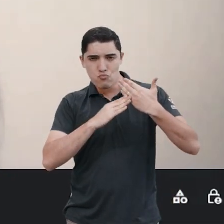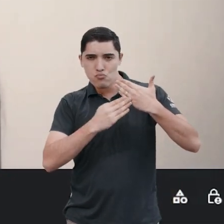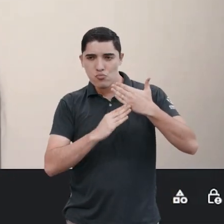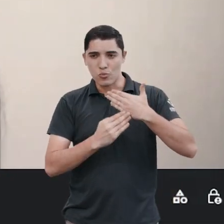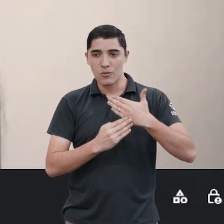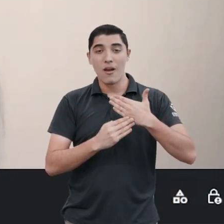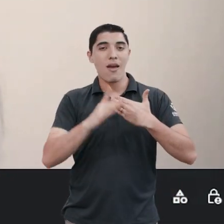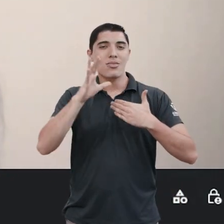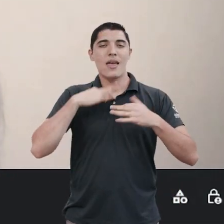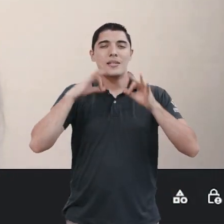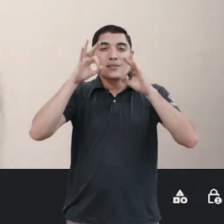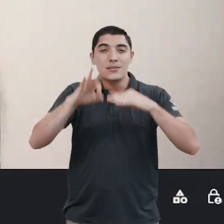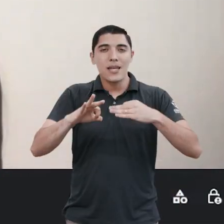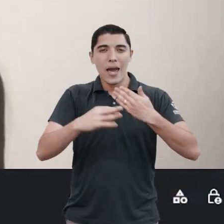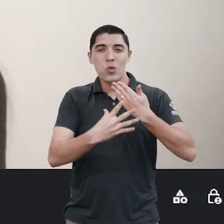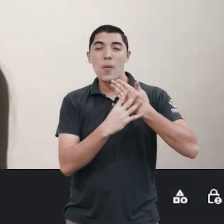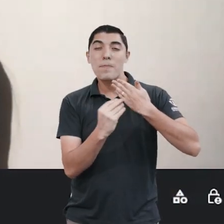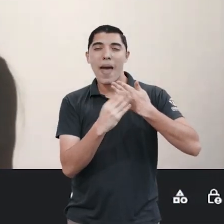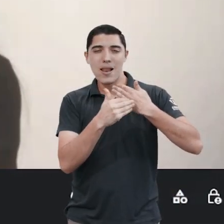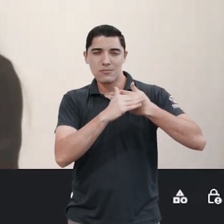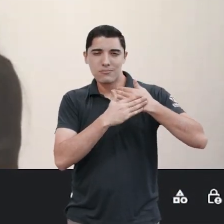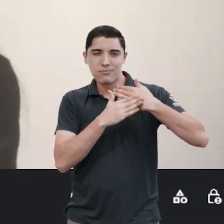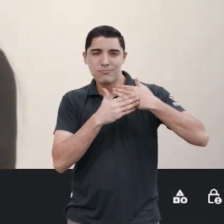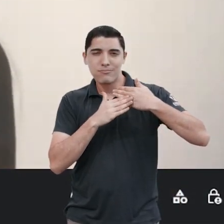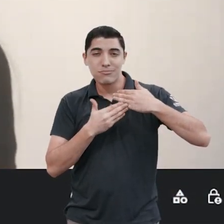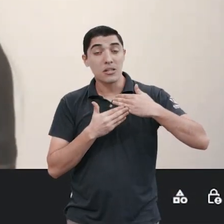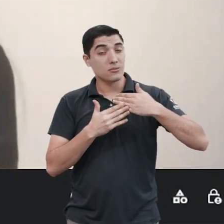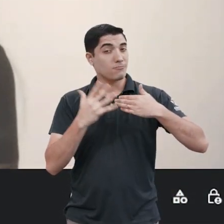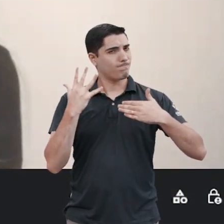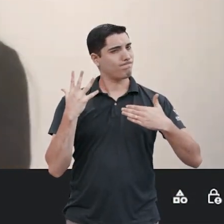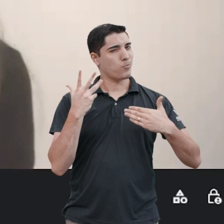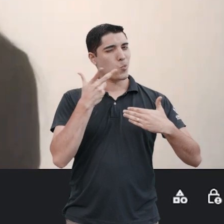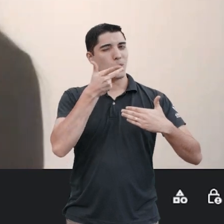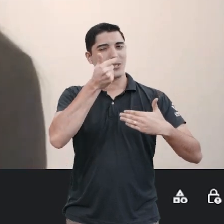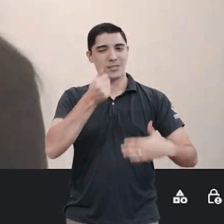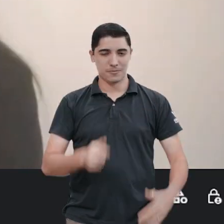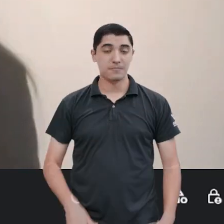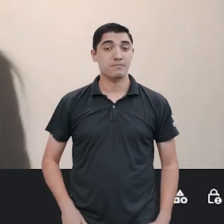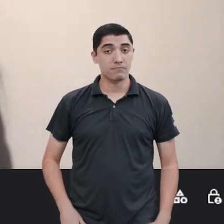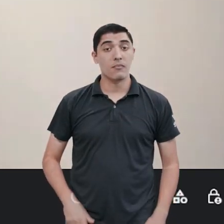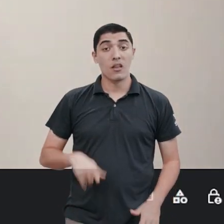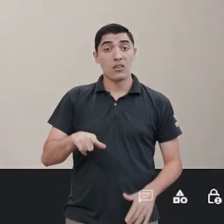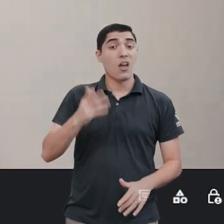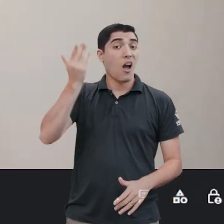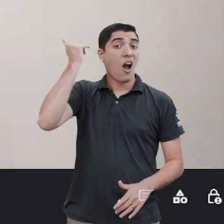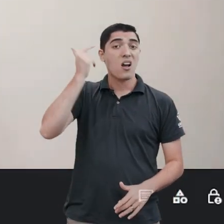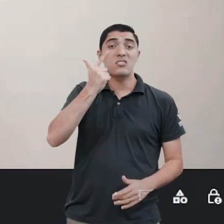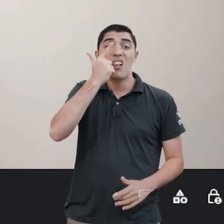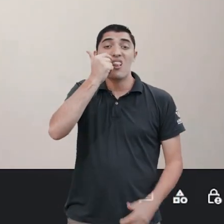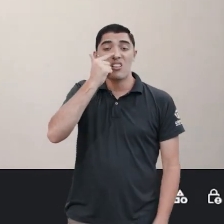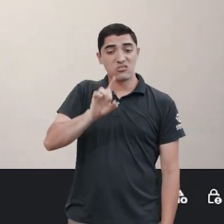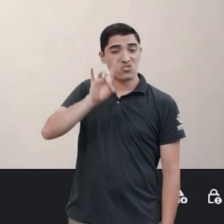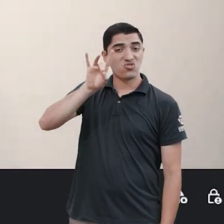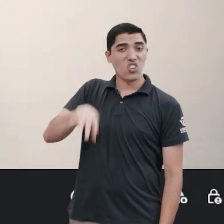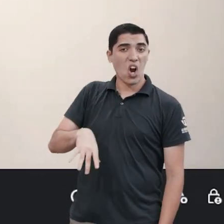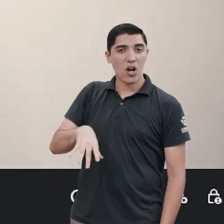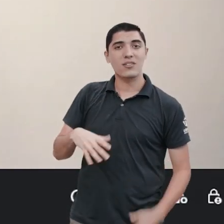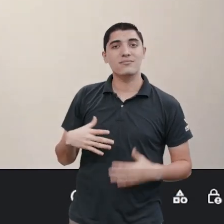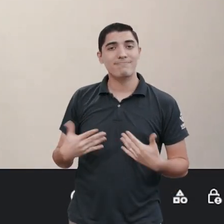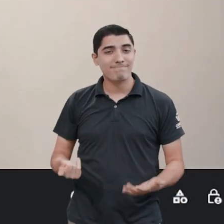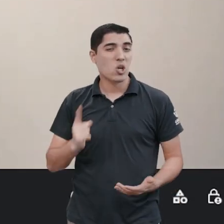reentrâncias a gente vê onde saem as escamas, enfim, uma pele que por si só é muito bonita e era jogada fora,